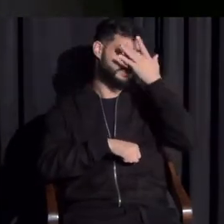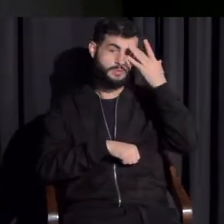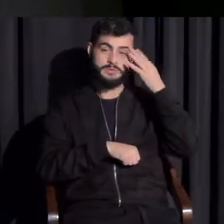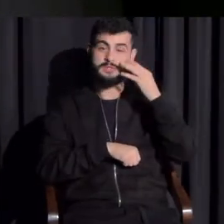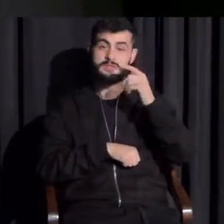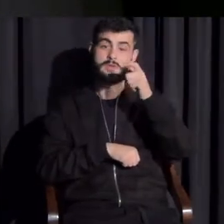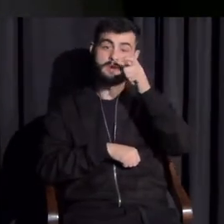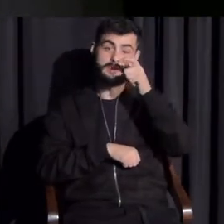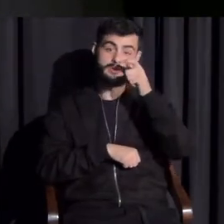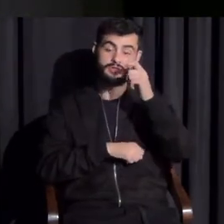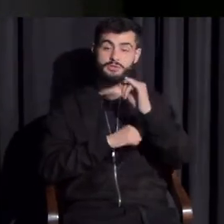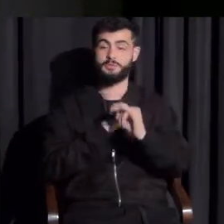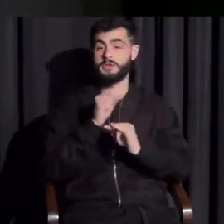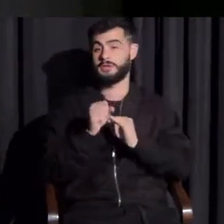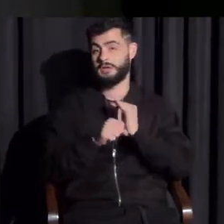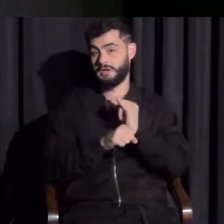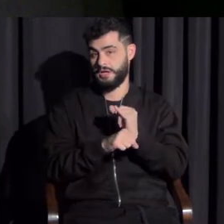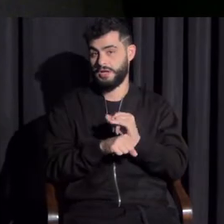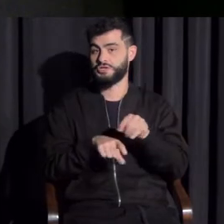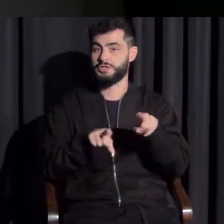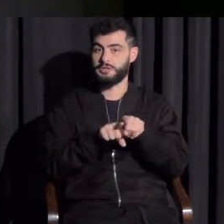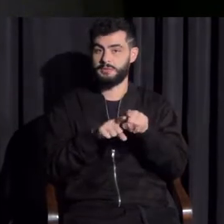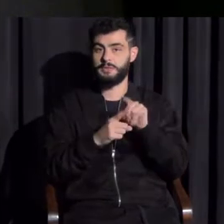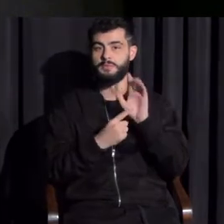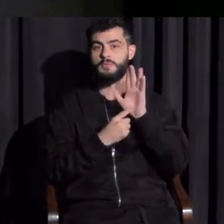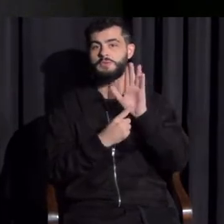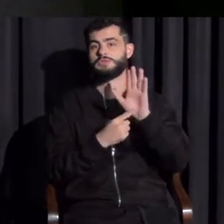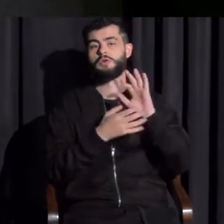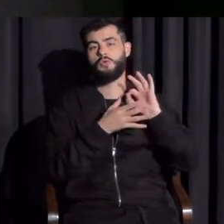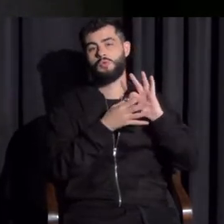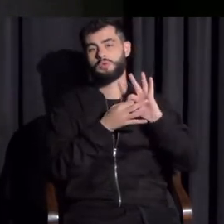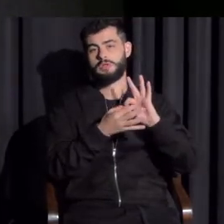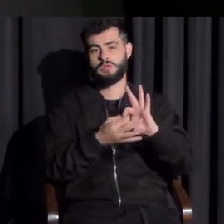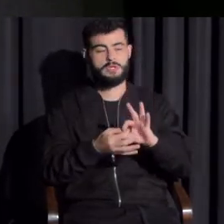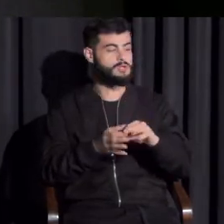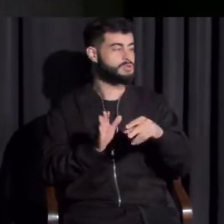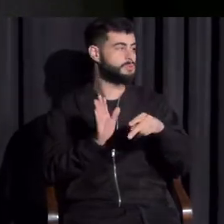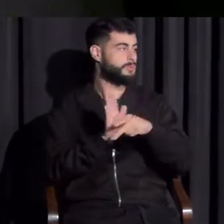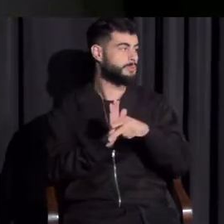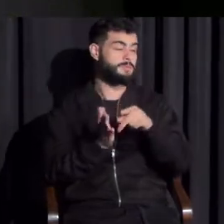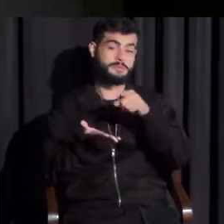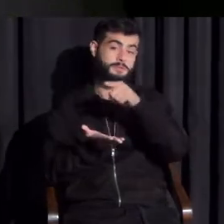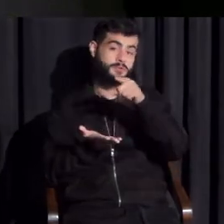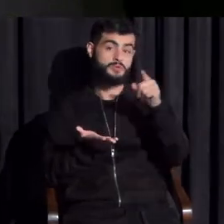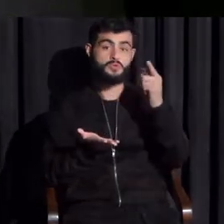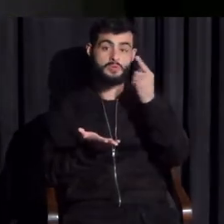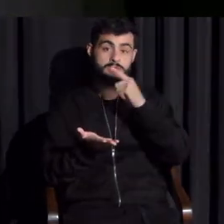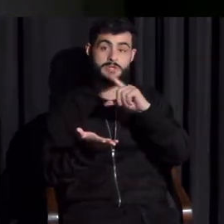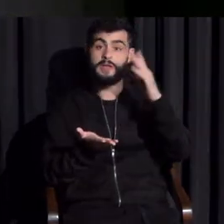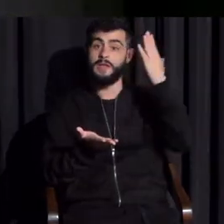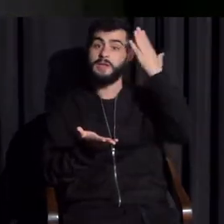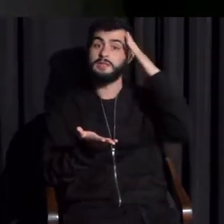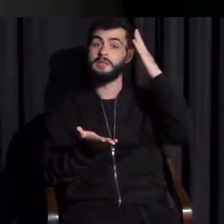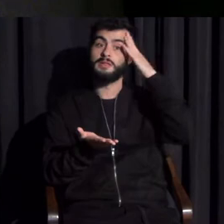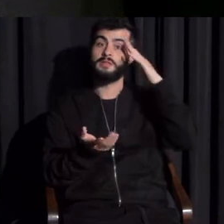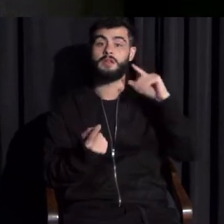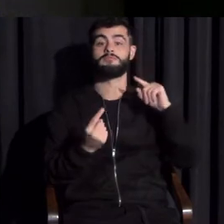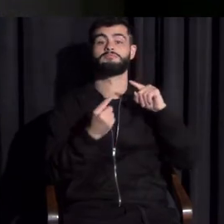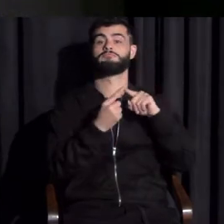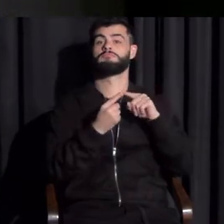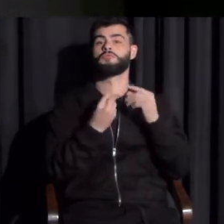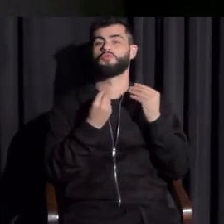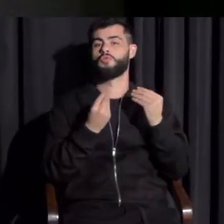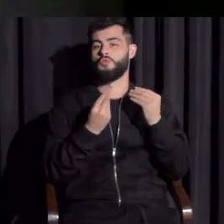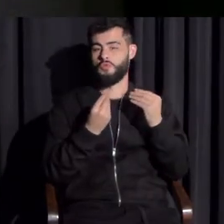online, também poder contextualizar isso aqui no microfone para que as pessoas que estão em casa possam entender as perguntas que podem ser lançadas aqui